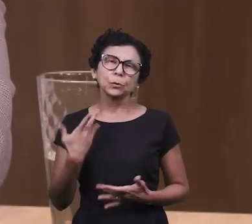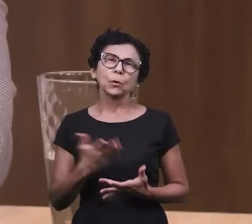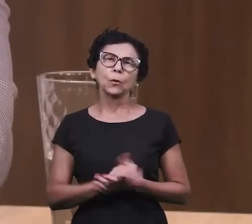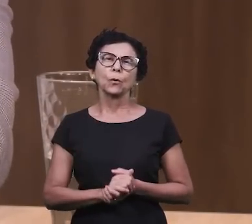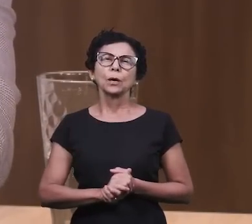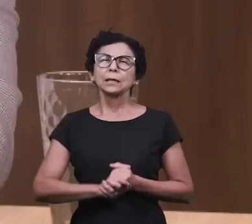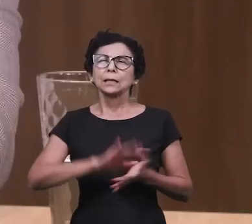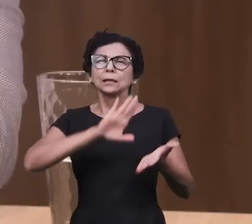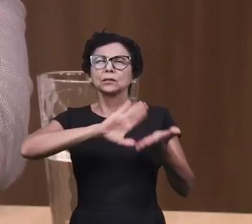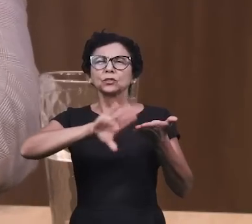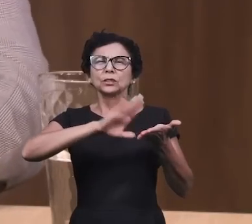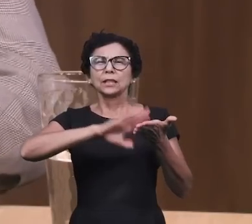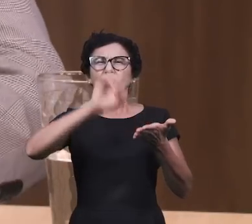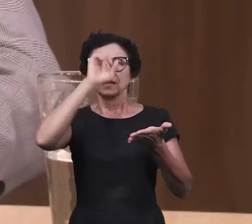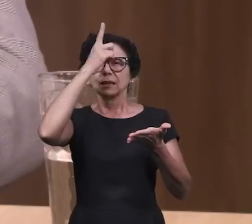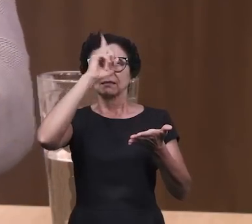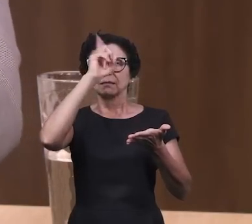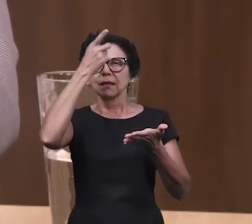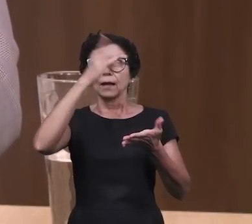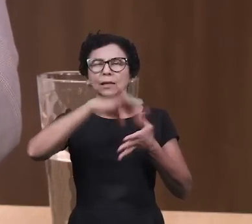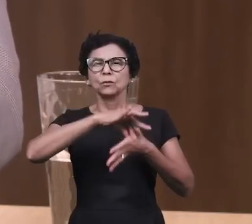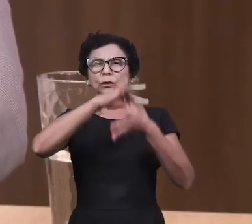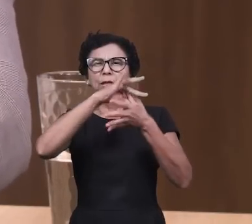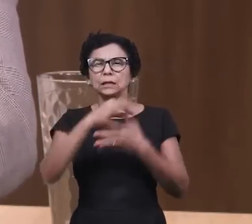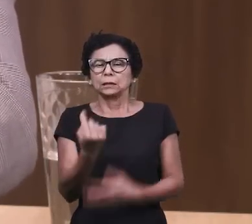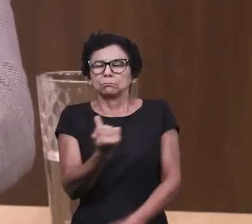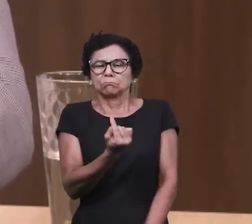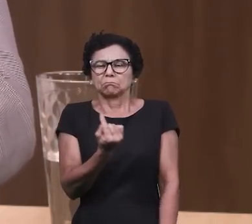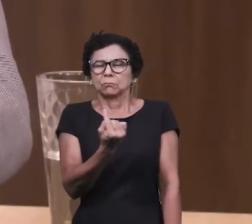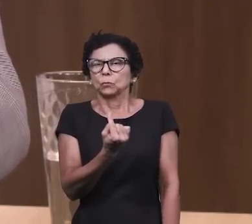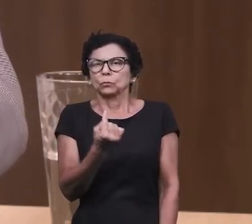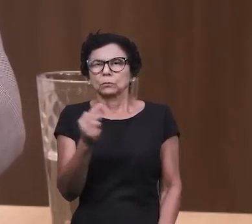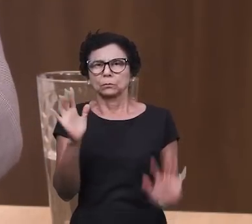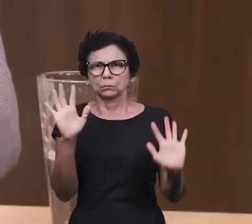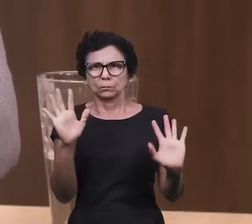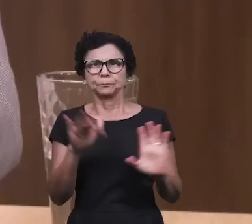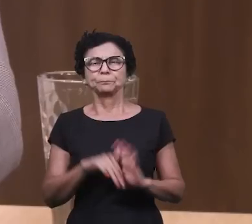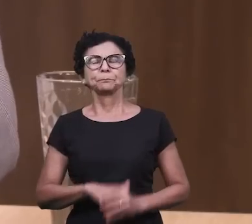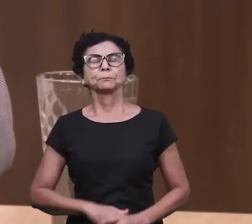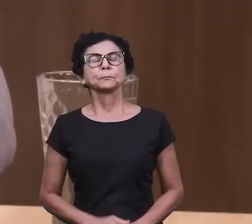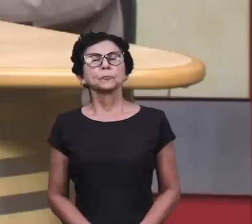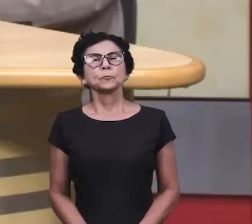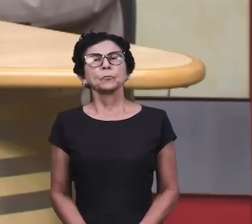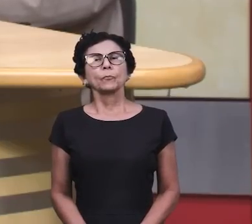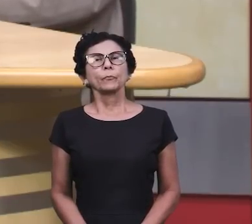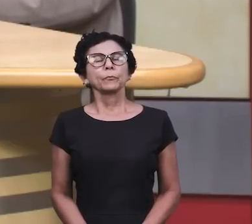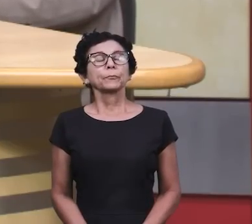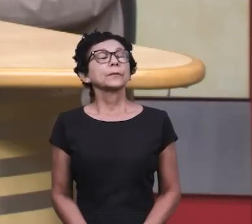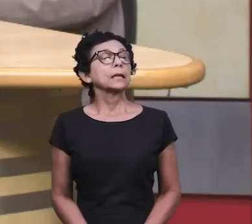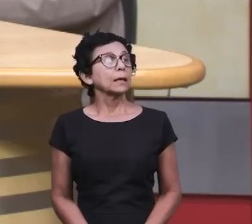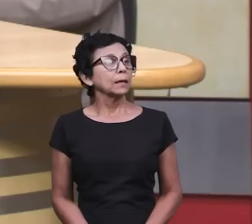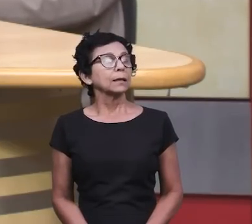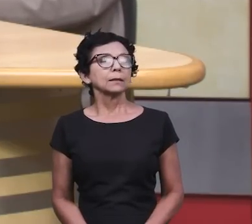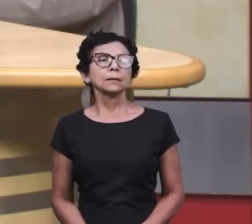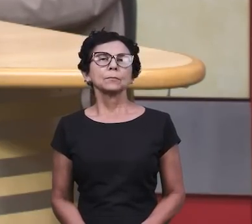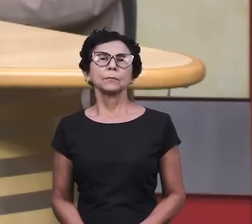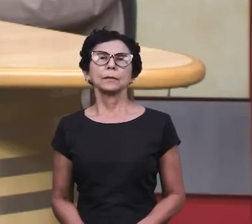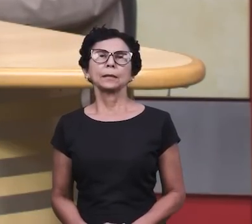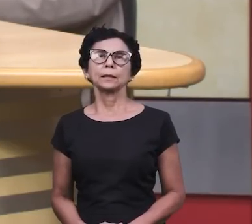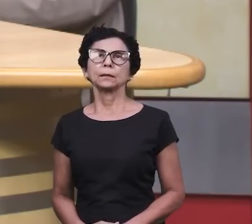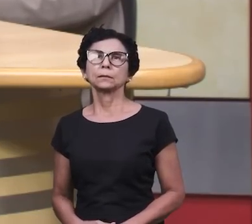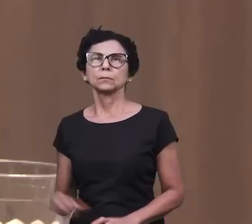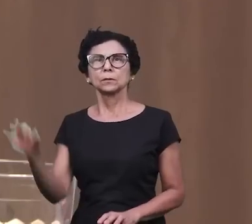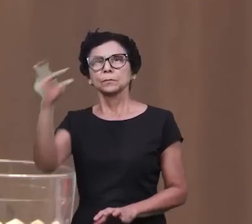uma liderança isolada, entendeu? Foi uma coisa, né? E a comunhão no Espírito,